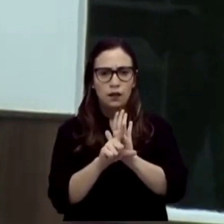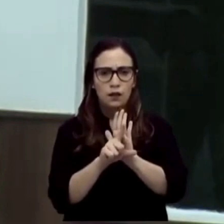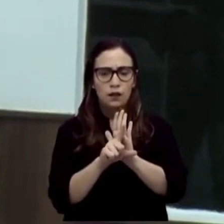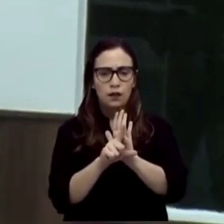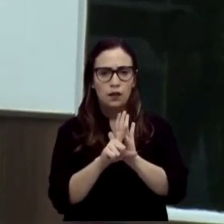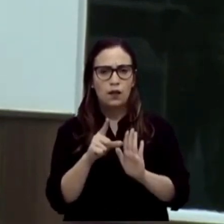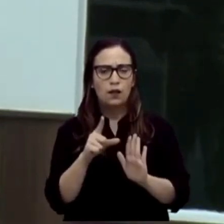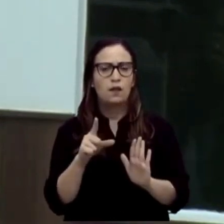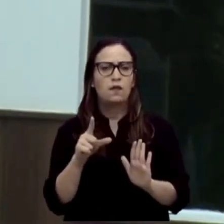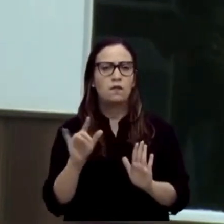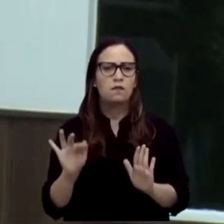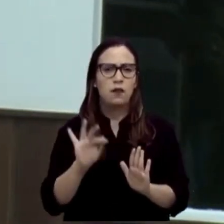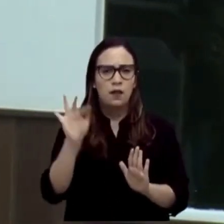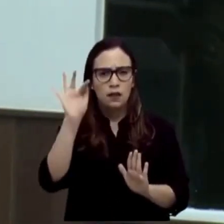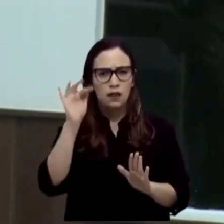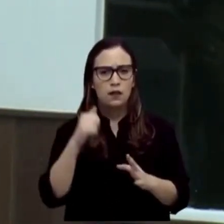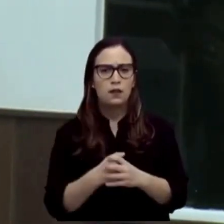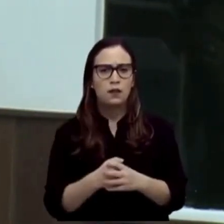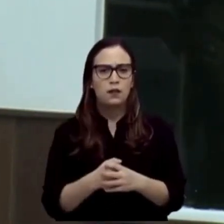lei federal, acho que é a